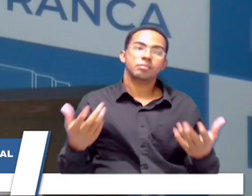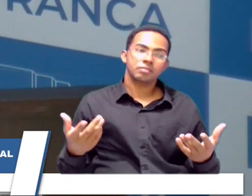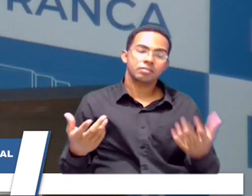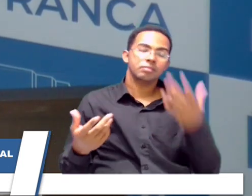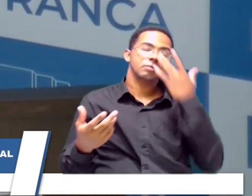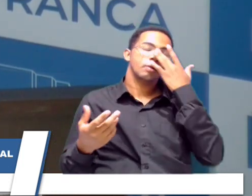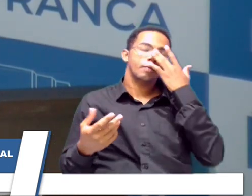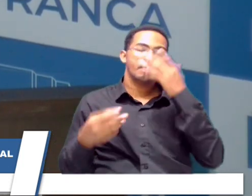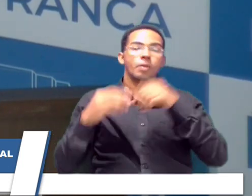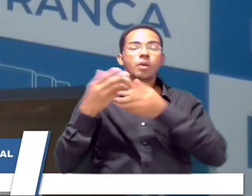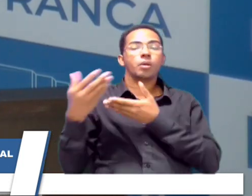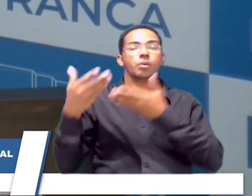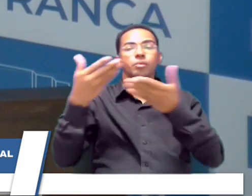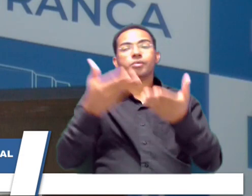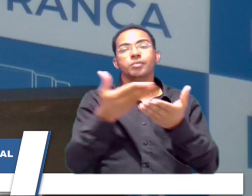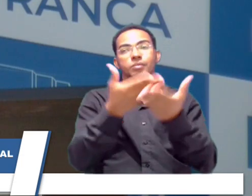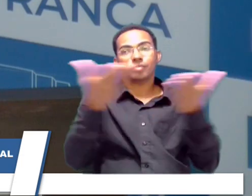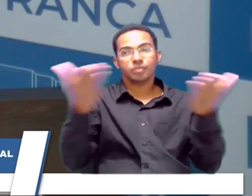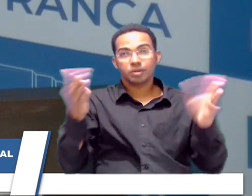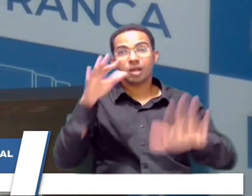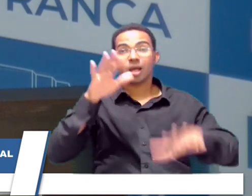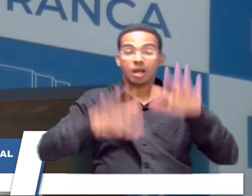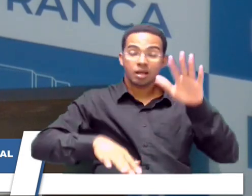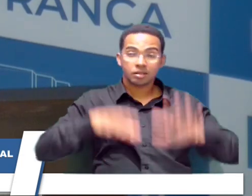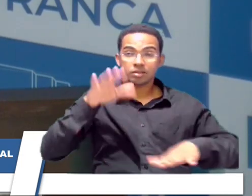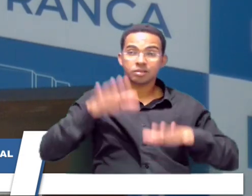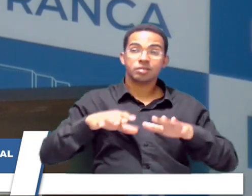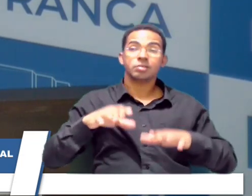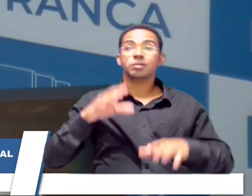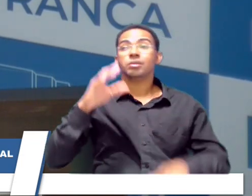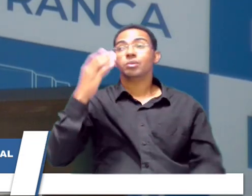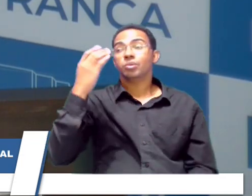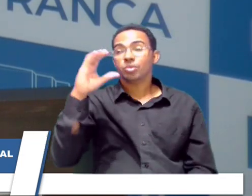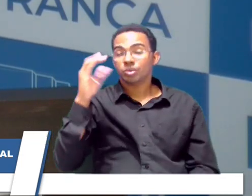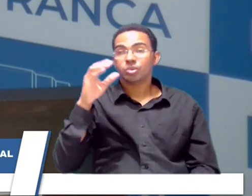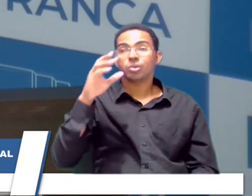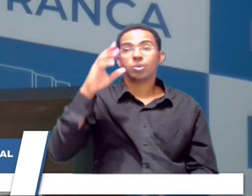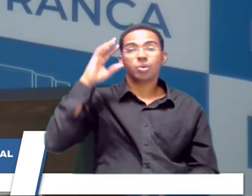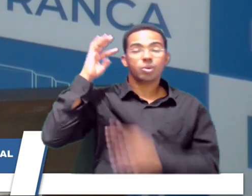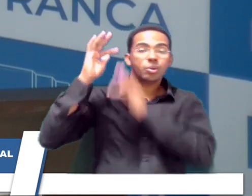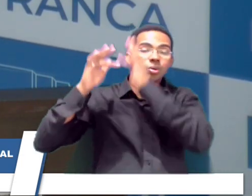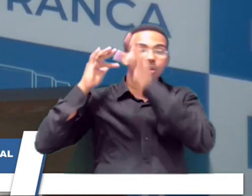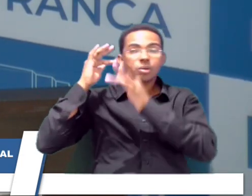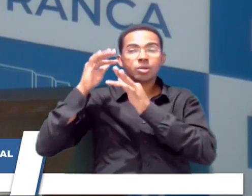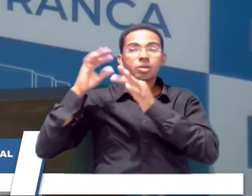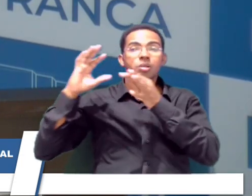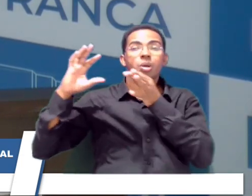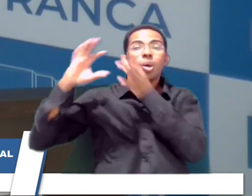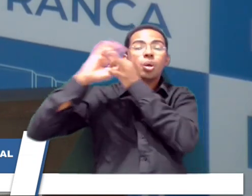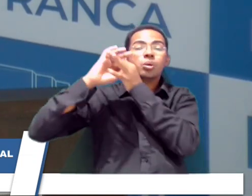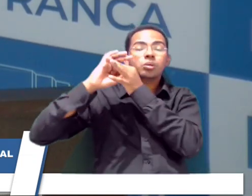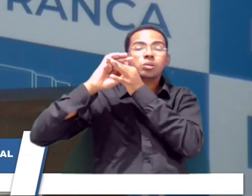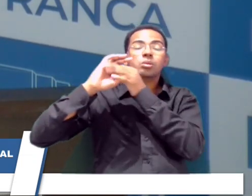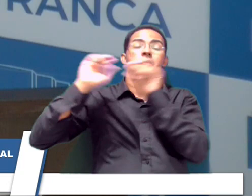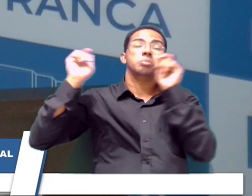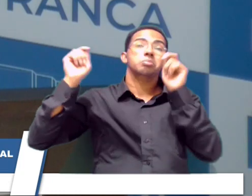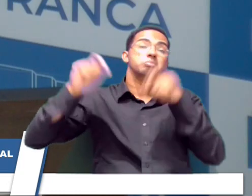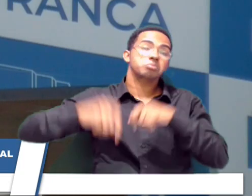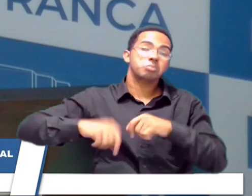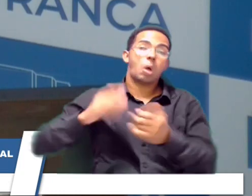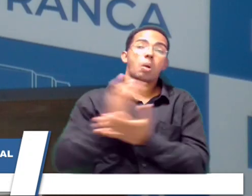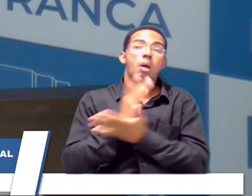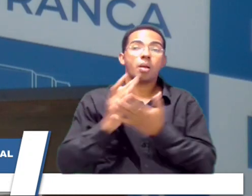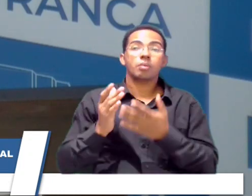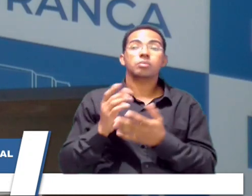fica aí o convite. Às vezes, o científico, a teoria, pode ser que deixe alguma pessoa com